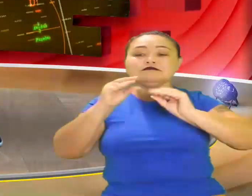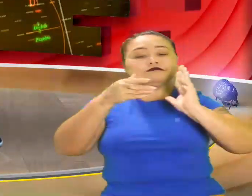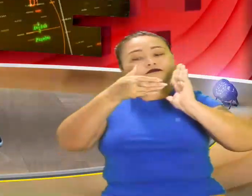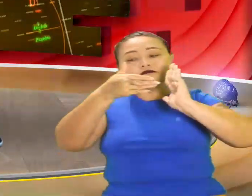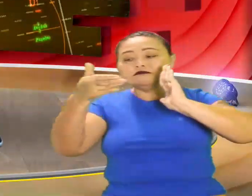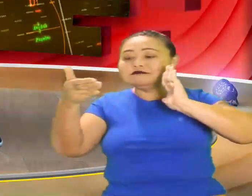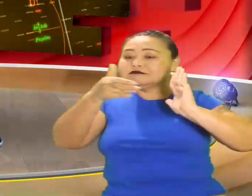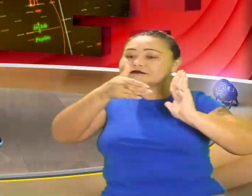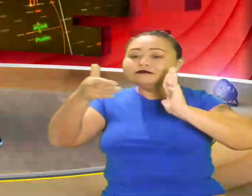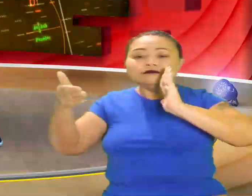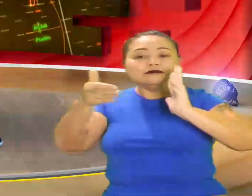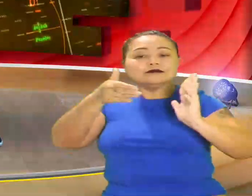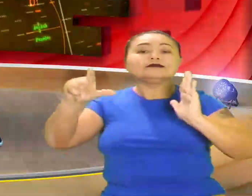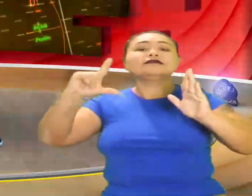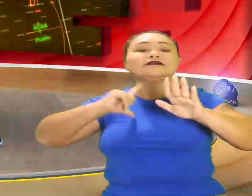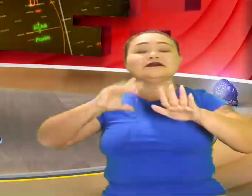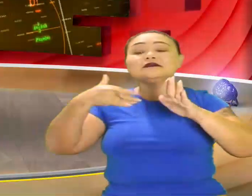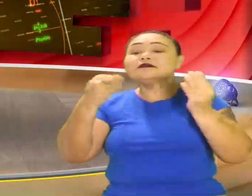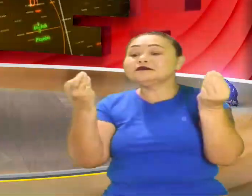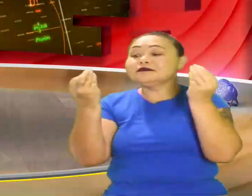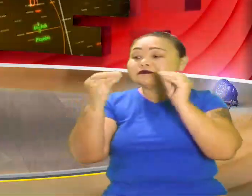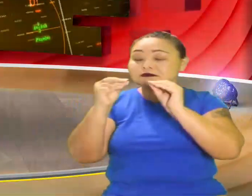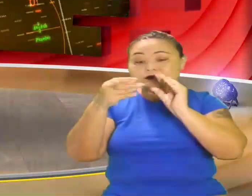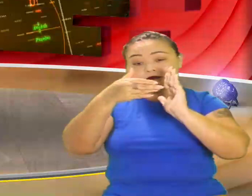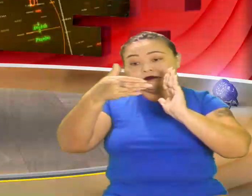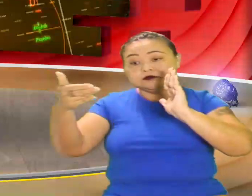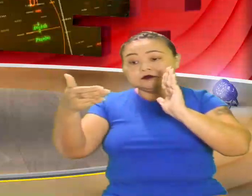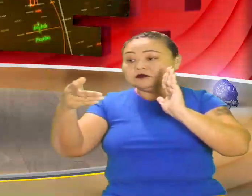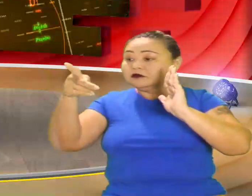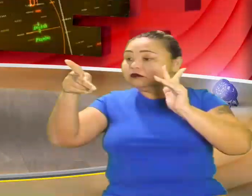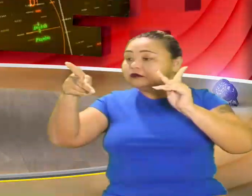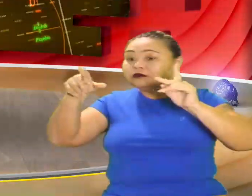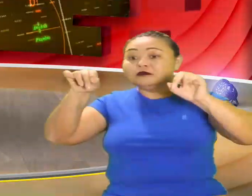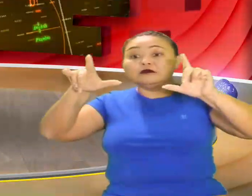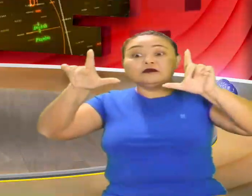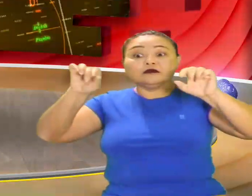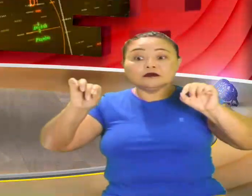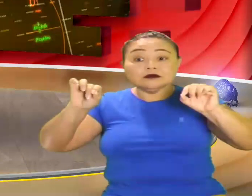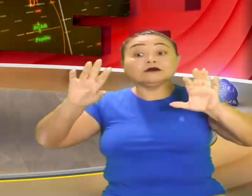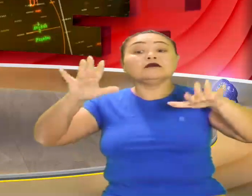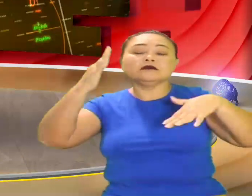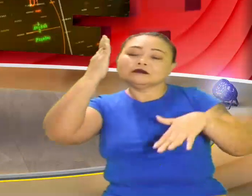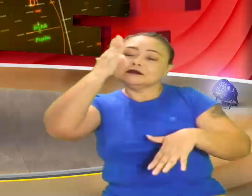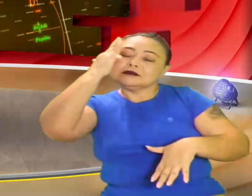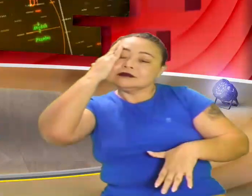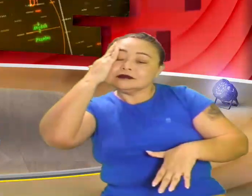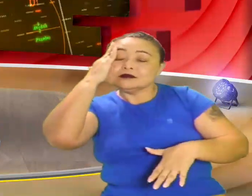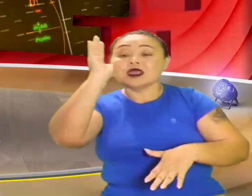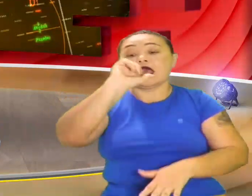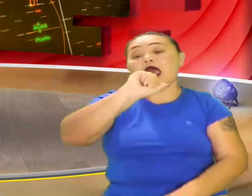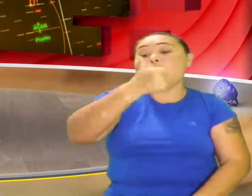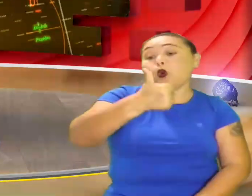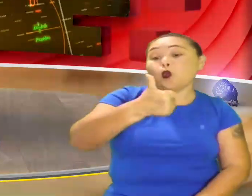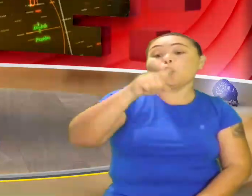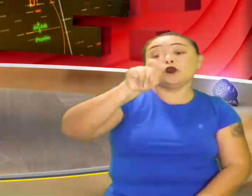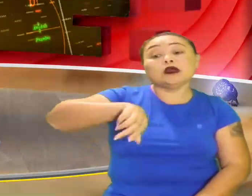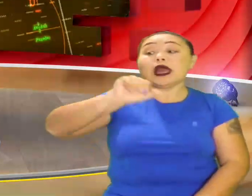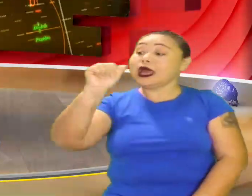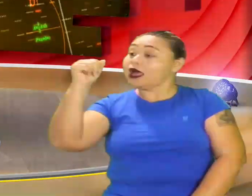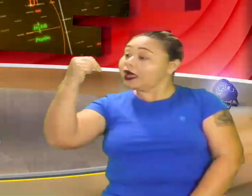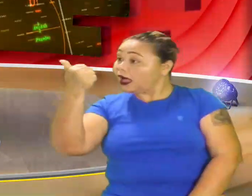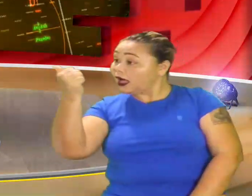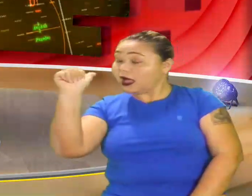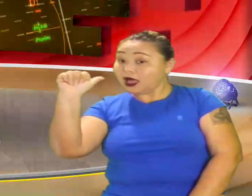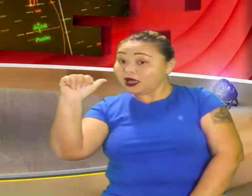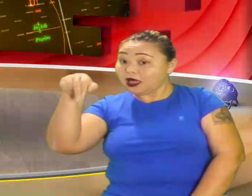interpolar, né? Inter no meio, né? Colocar entre, e os polos a gente já sabe. Ou seja, a gente sabe o A1 e a gente sabe o AN,